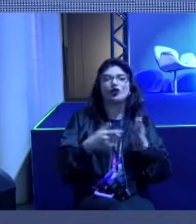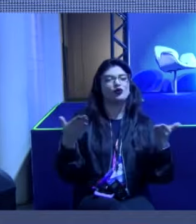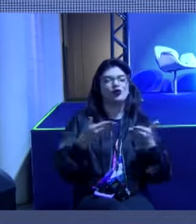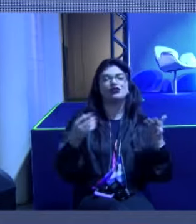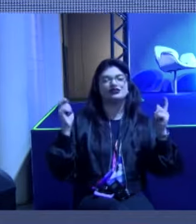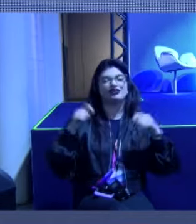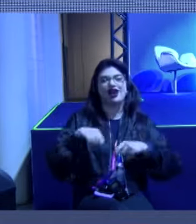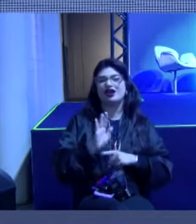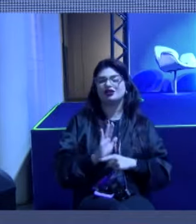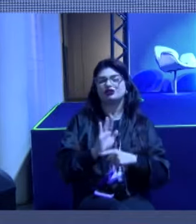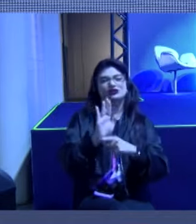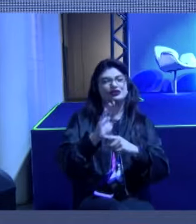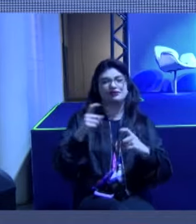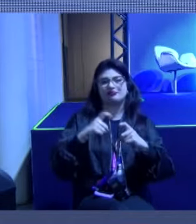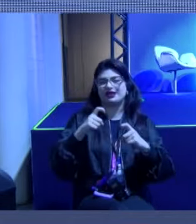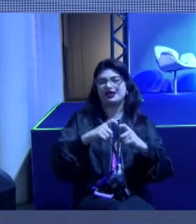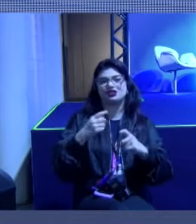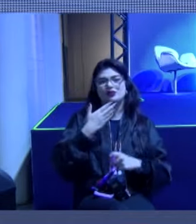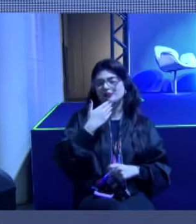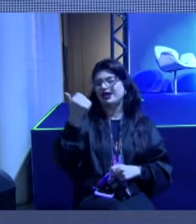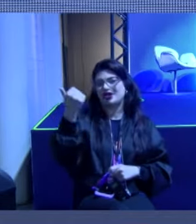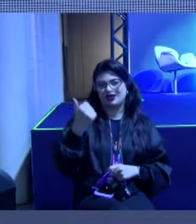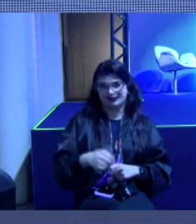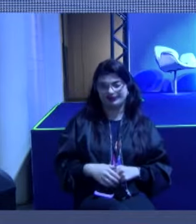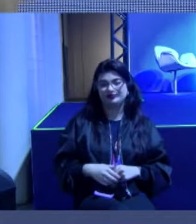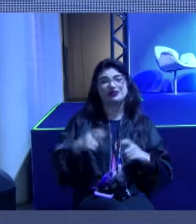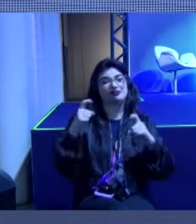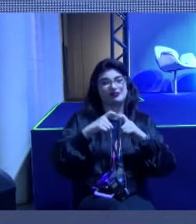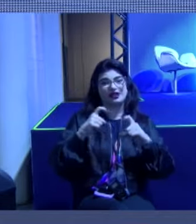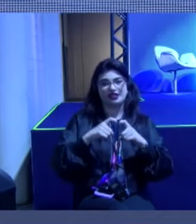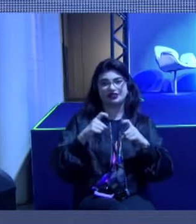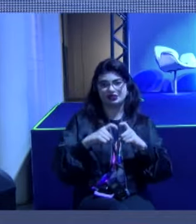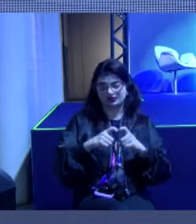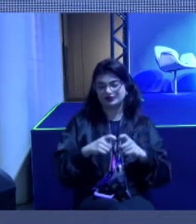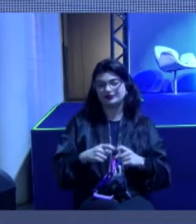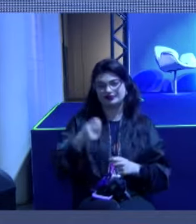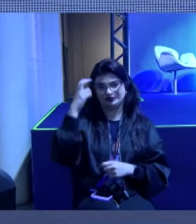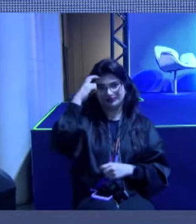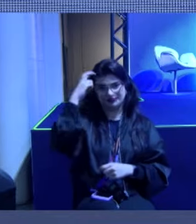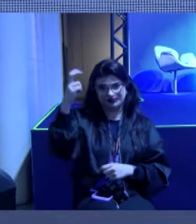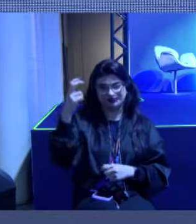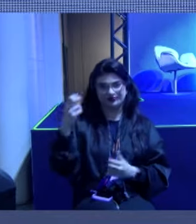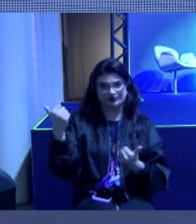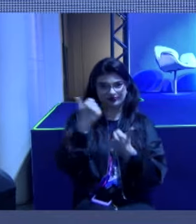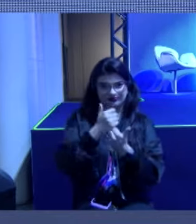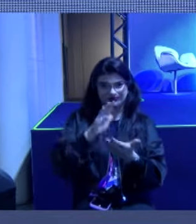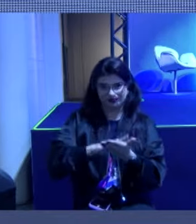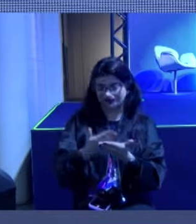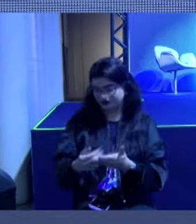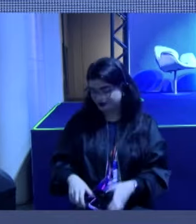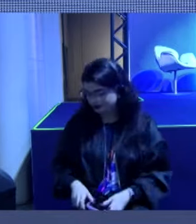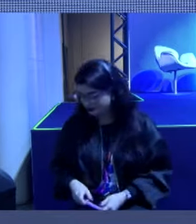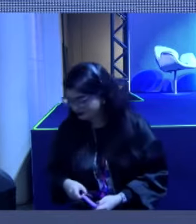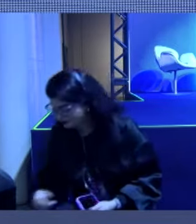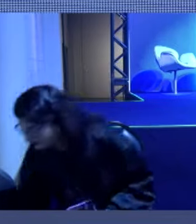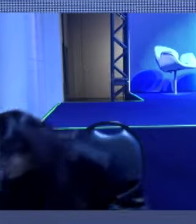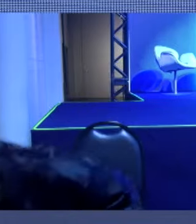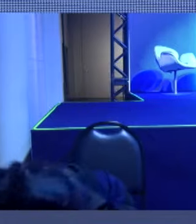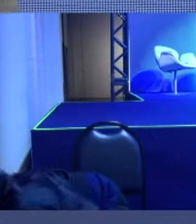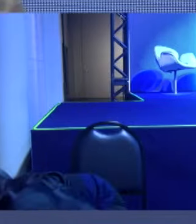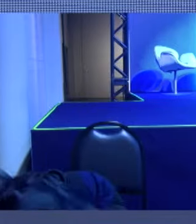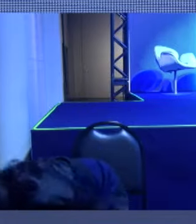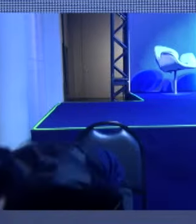ajudar muito o médico a ser muito melhor do que ele é. Um médico sem inteligência artificial não tem como ser melhor do que um médico com inteligência artificial, porque ele